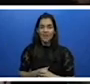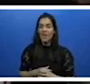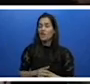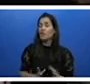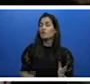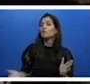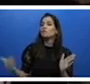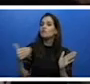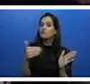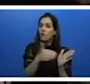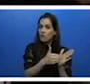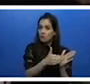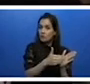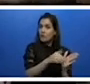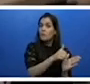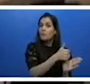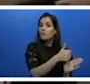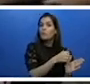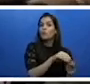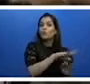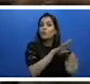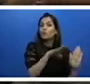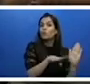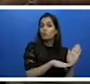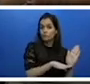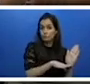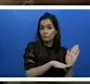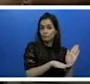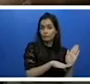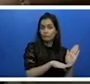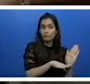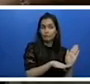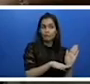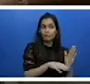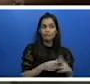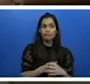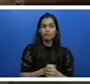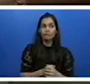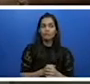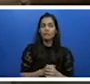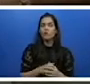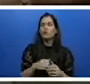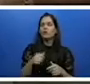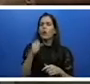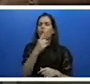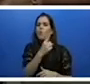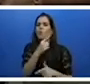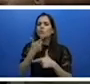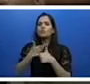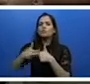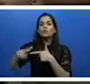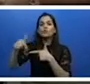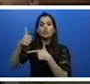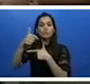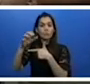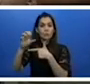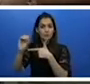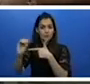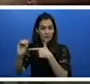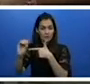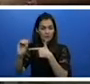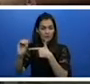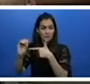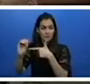vai aumentar, tá? Então, é relembrando 1 dividido por 10, a representação